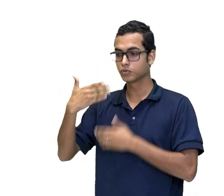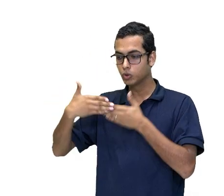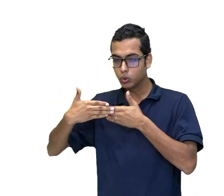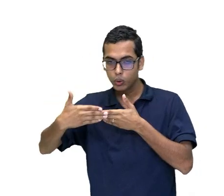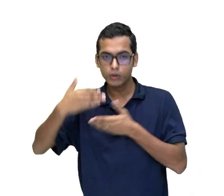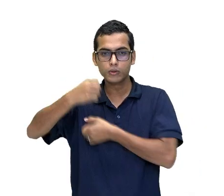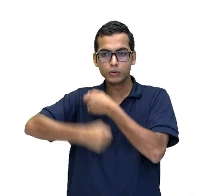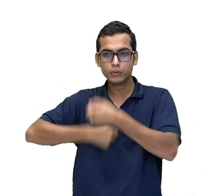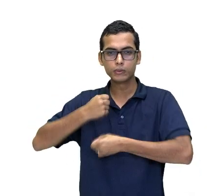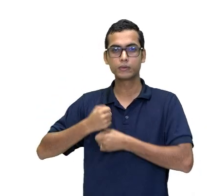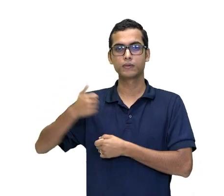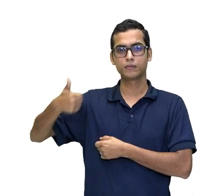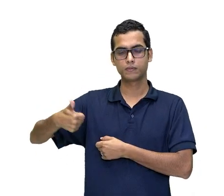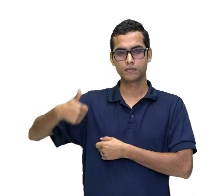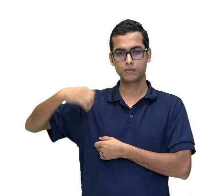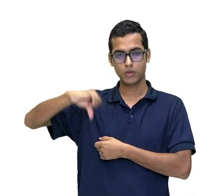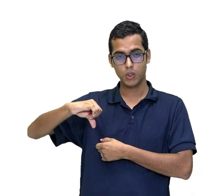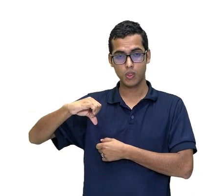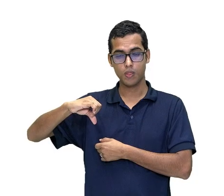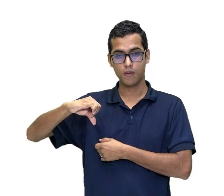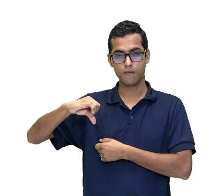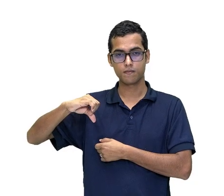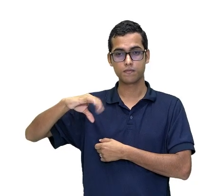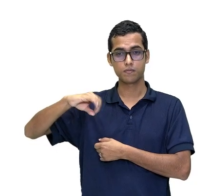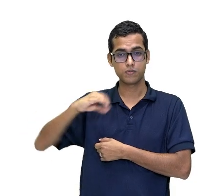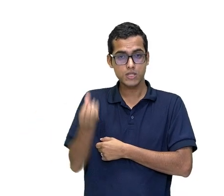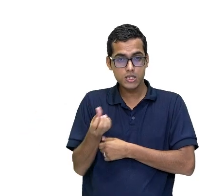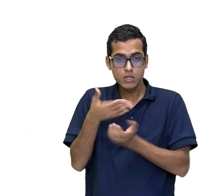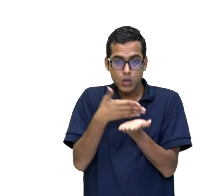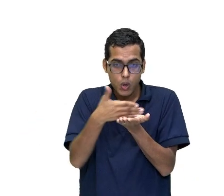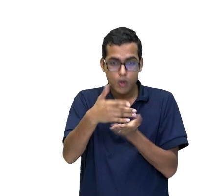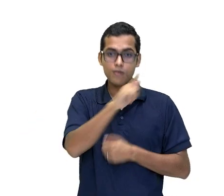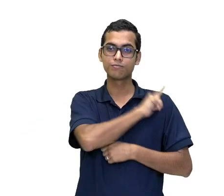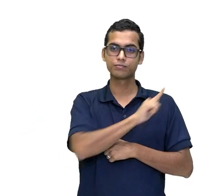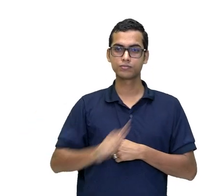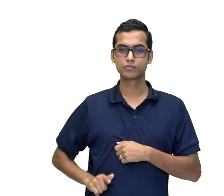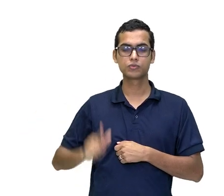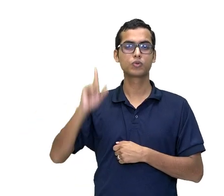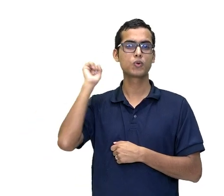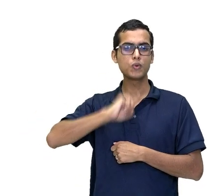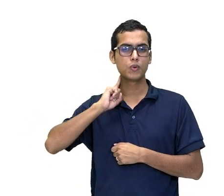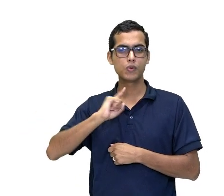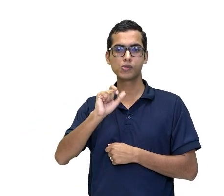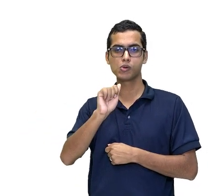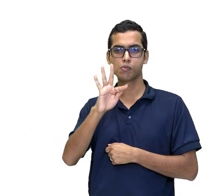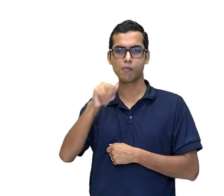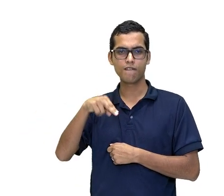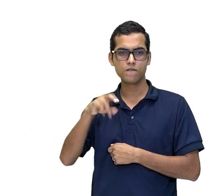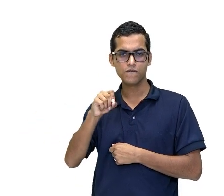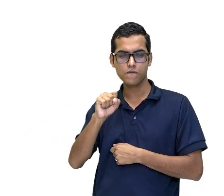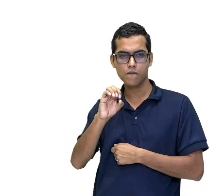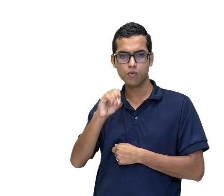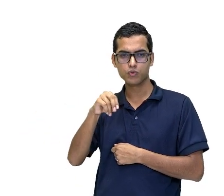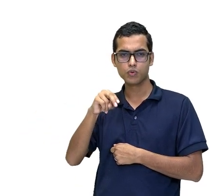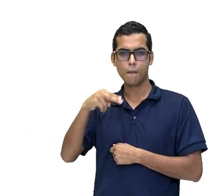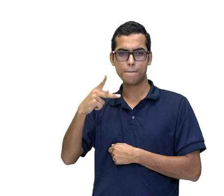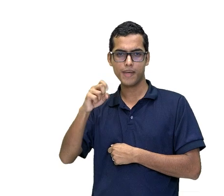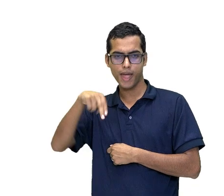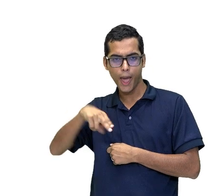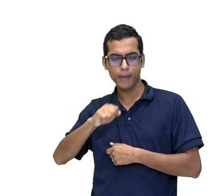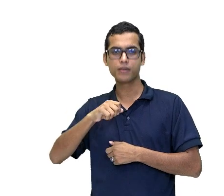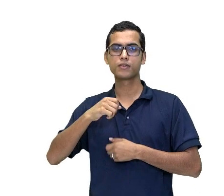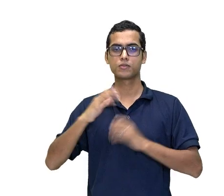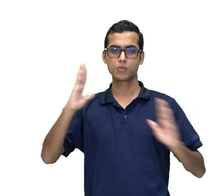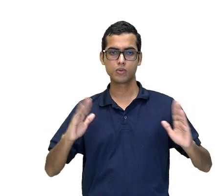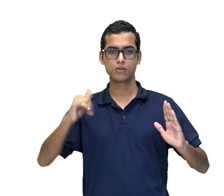de 1906, iniciou-se o início do governo do mineiro Afonso Pena, que vai de 1906 a